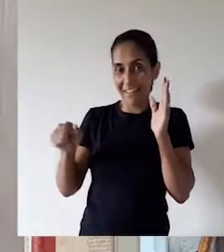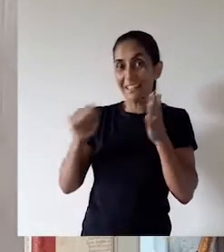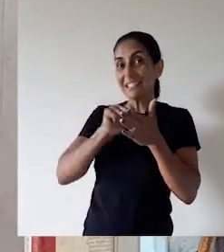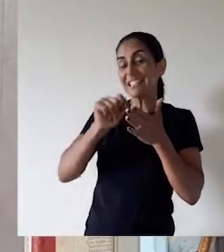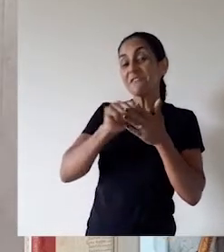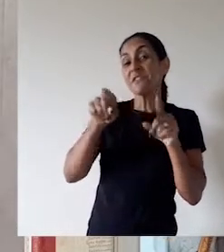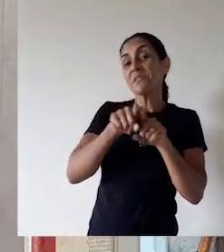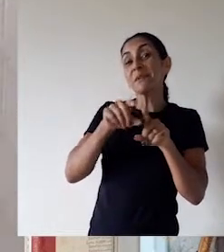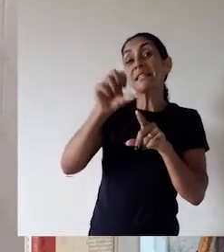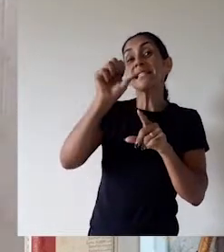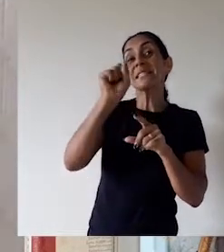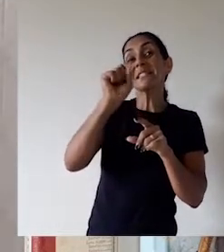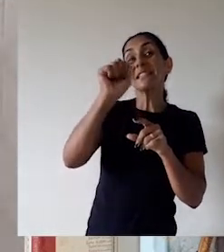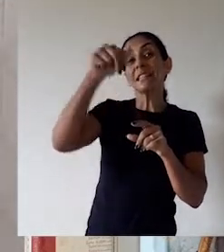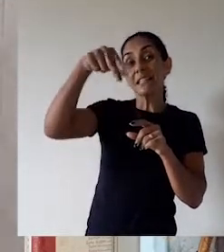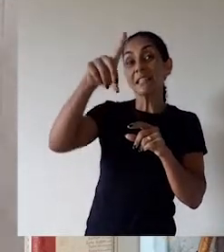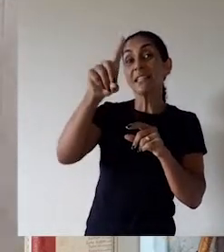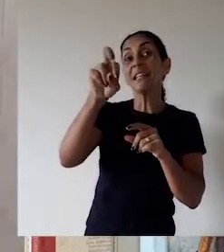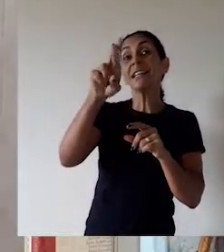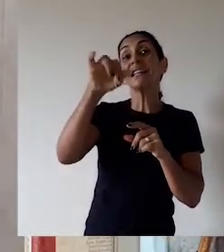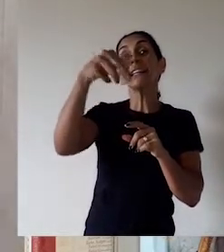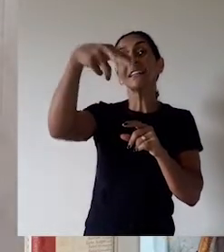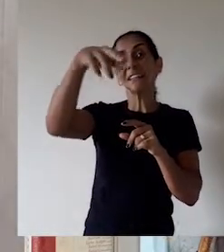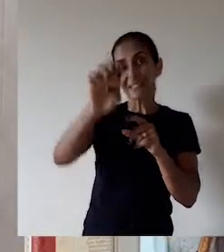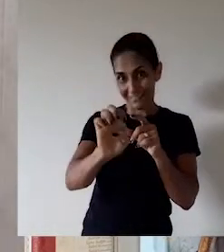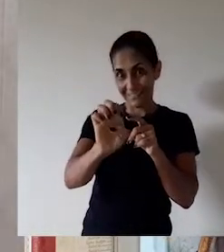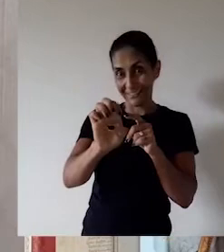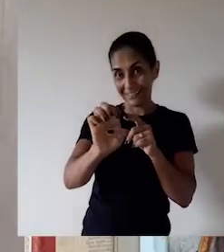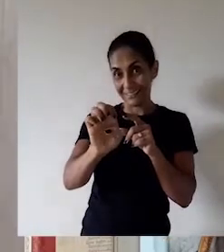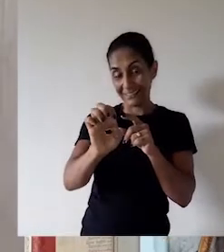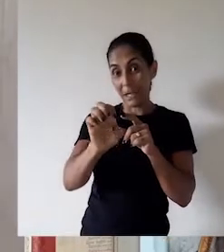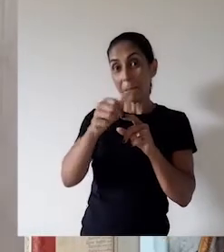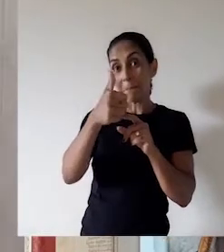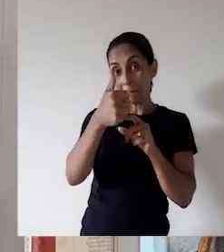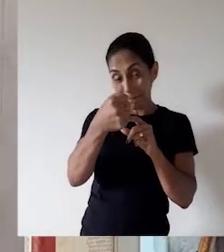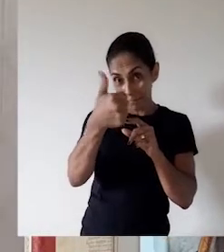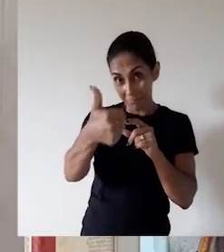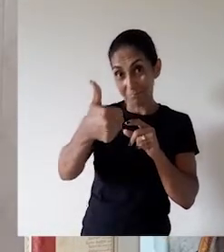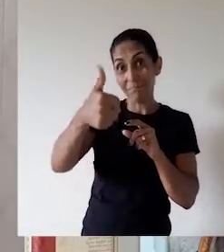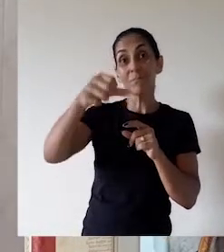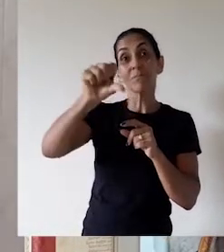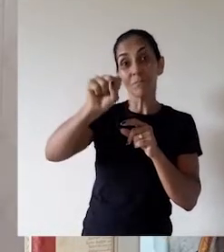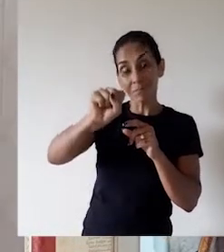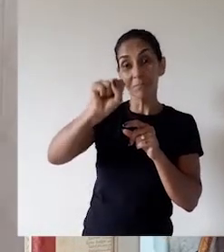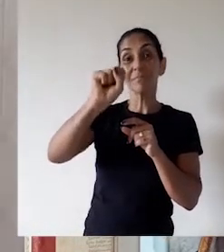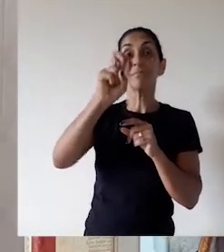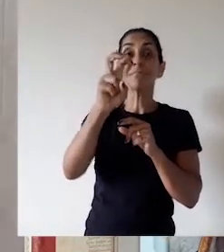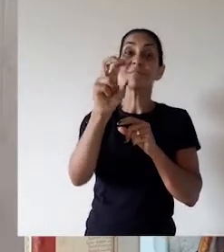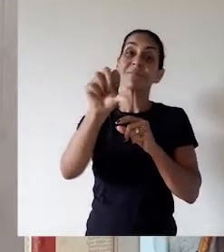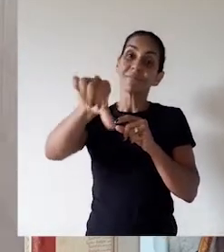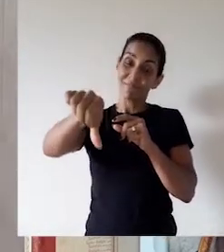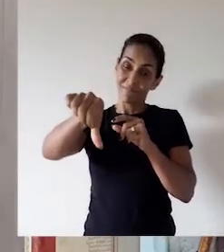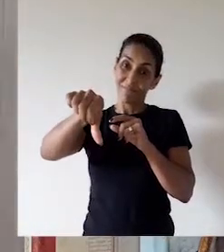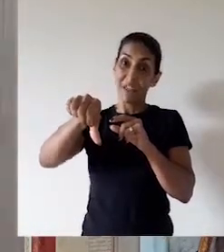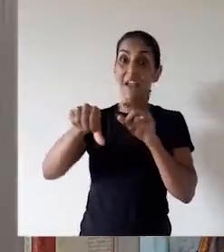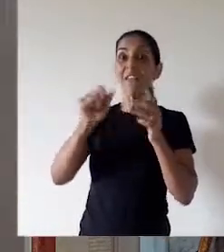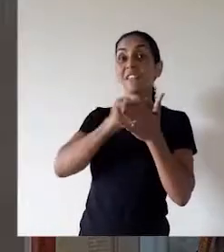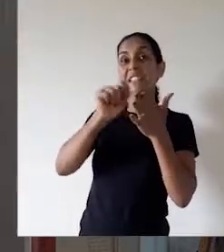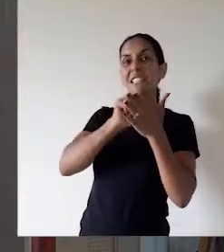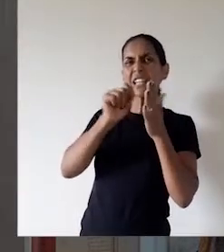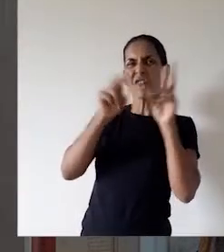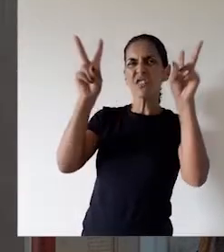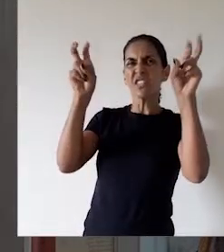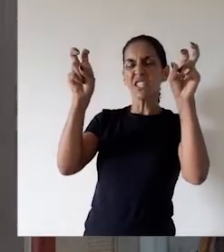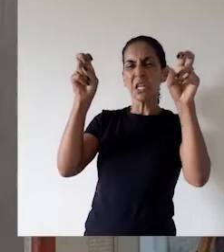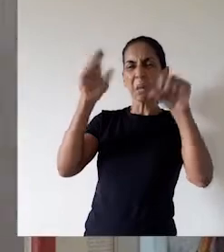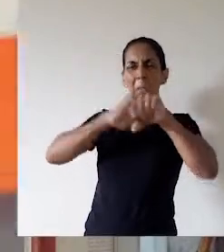que também era escritor, Sotero dos Reis. E em 1859, ela escreve o seu livro mais conhecido,